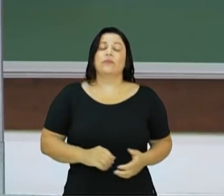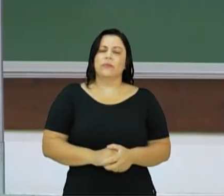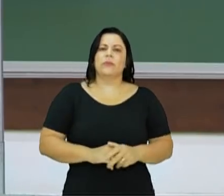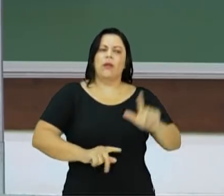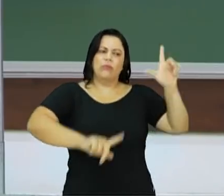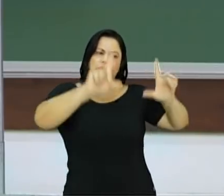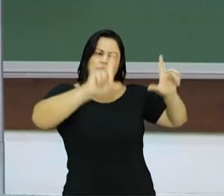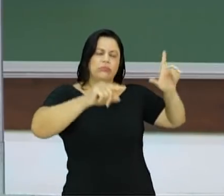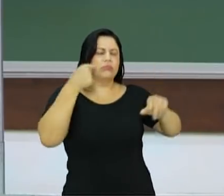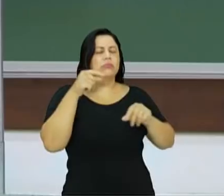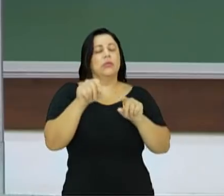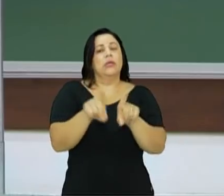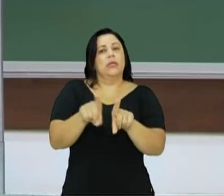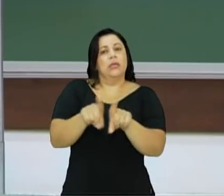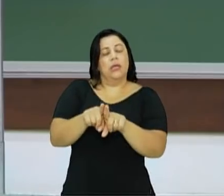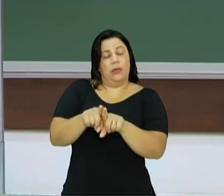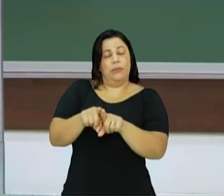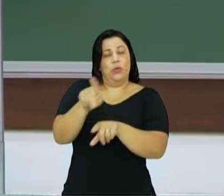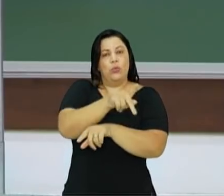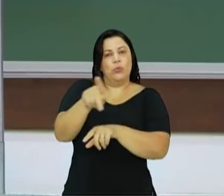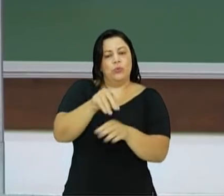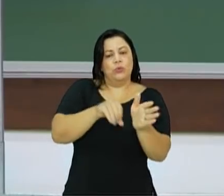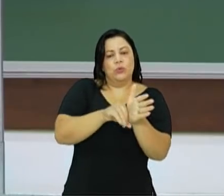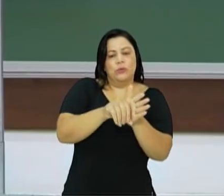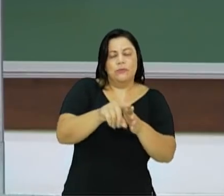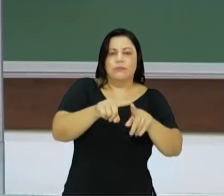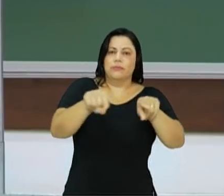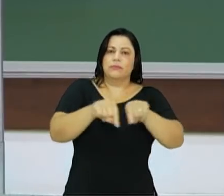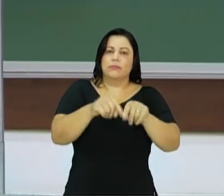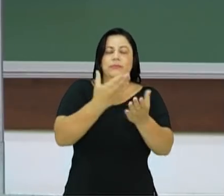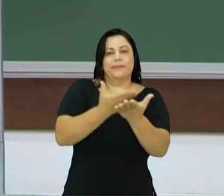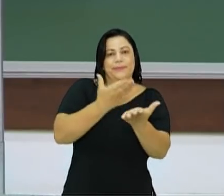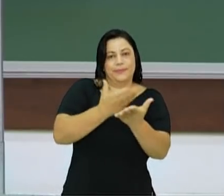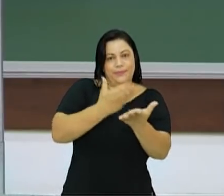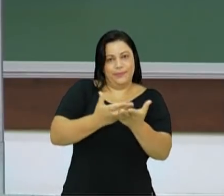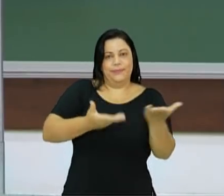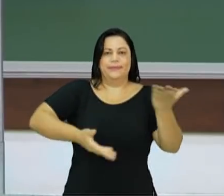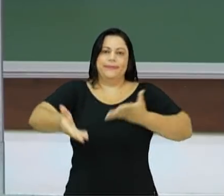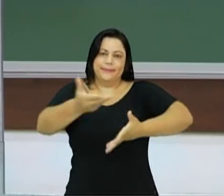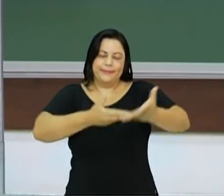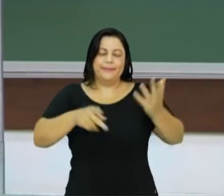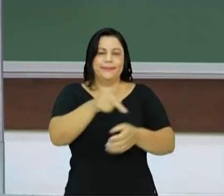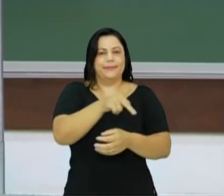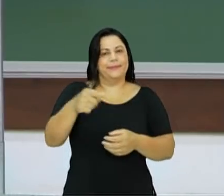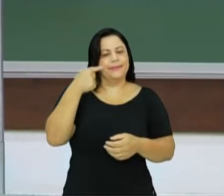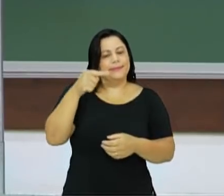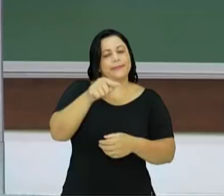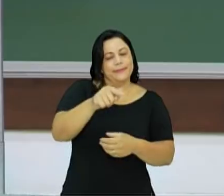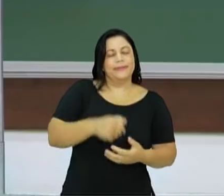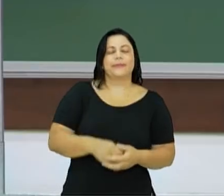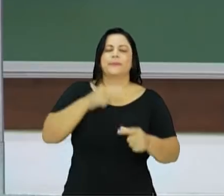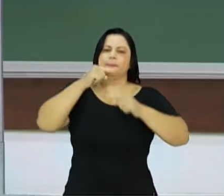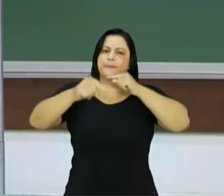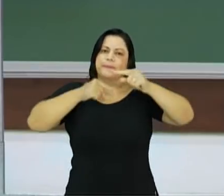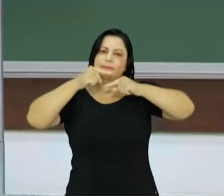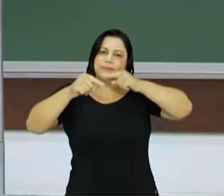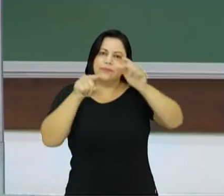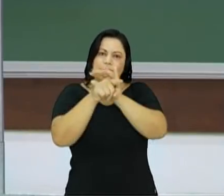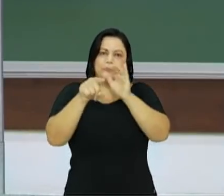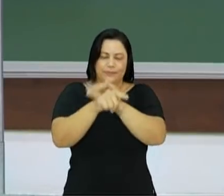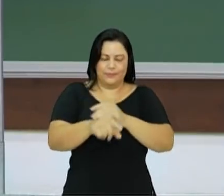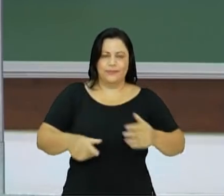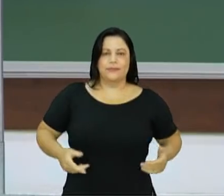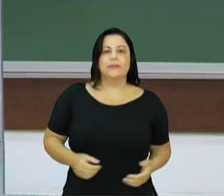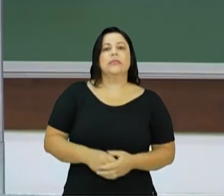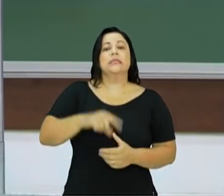acessar meu professor no Google Classroom, ele está ali sempre disposto a te atender, a tirar suas dúvidas, né? Você tem